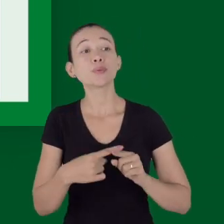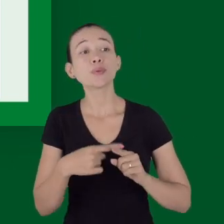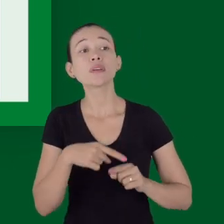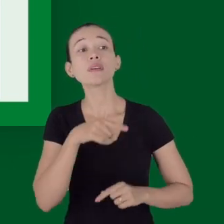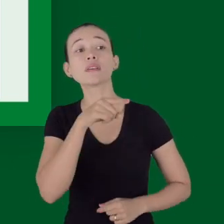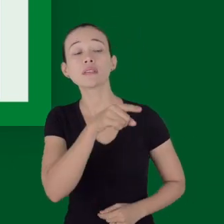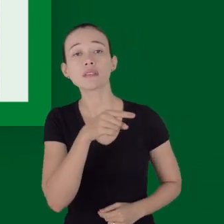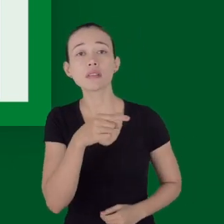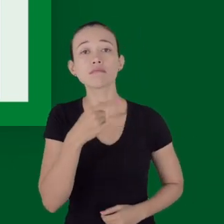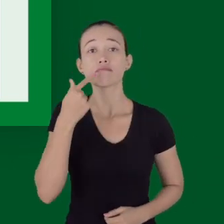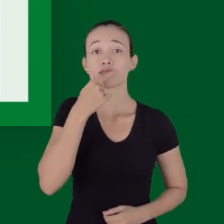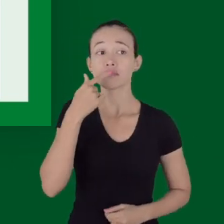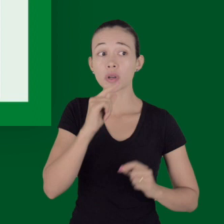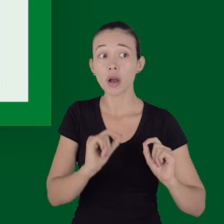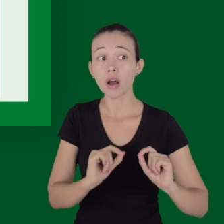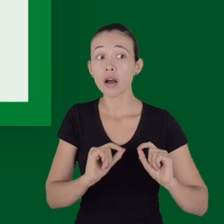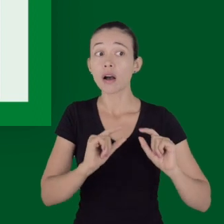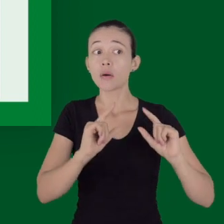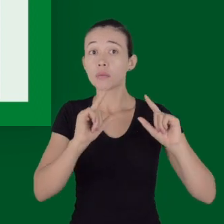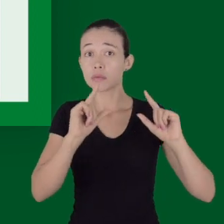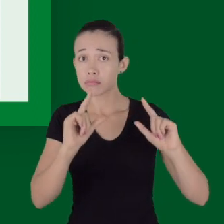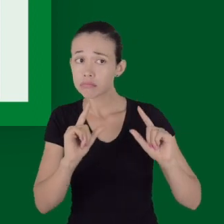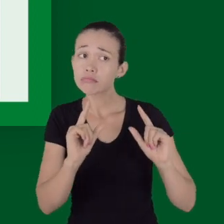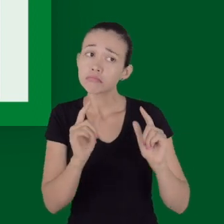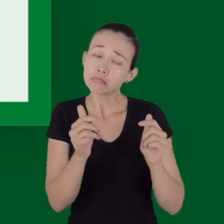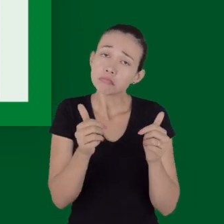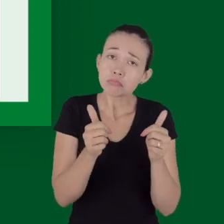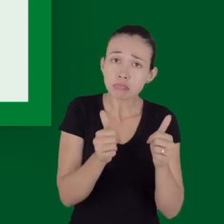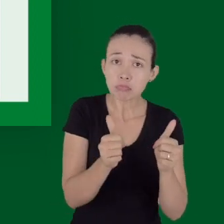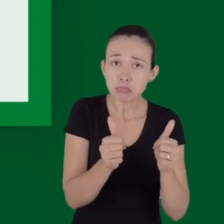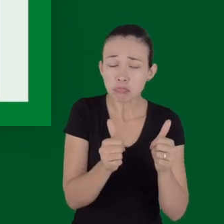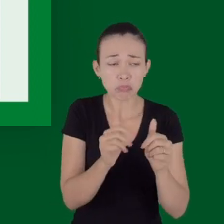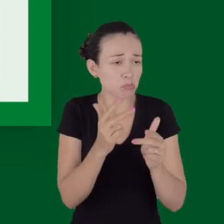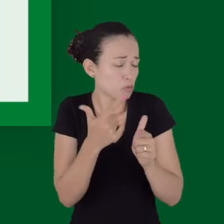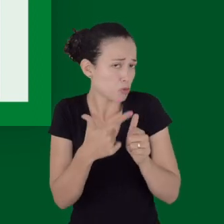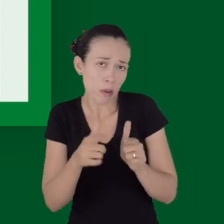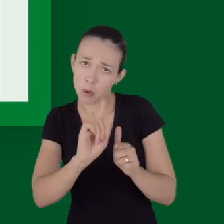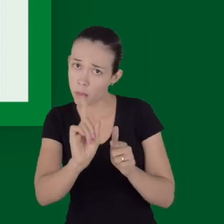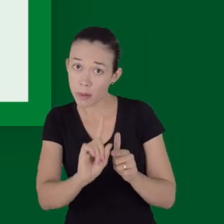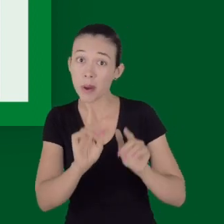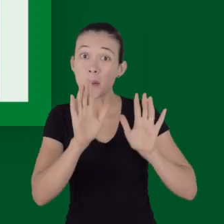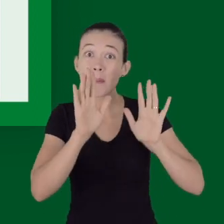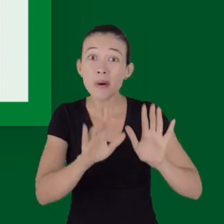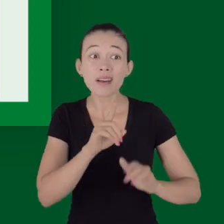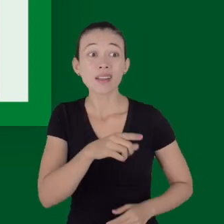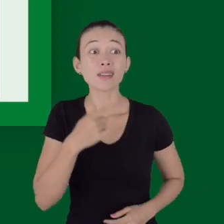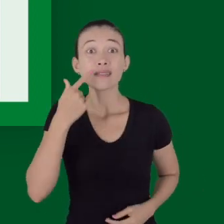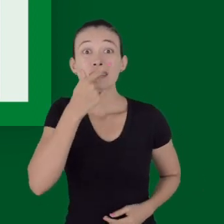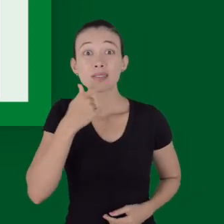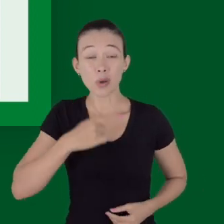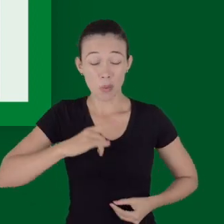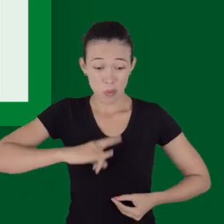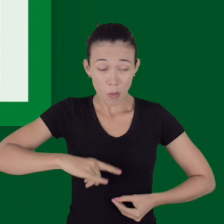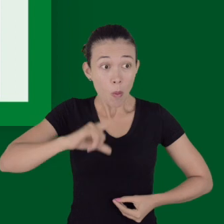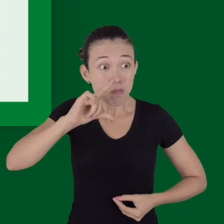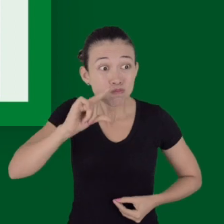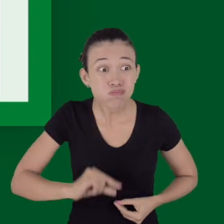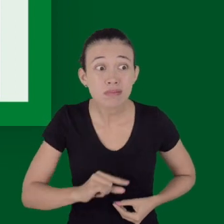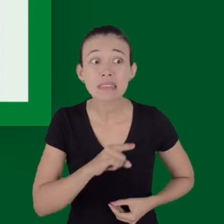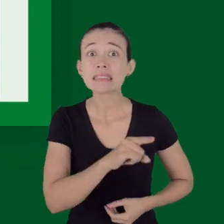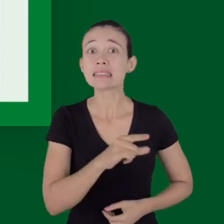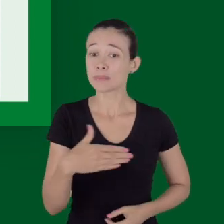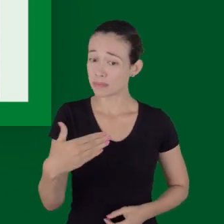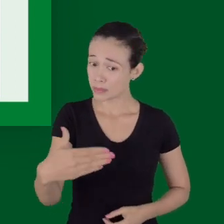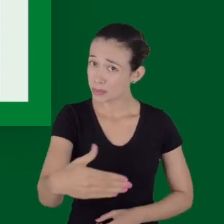Porque na dúvida, mesmo que seja uma hiperglicemia, seria muito pior não tratar uma